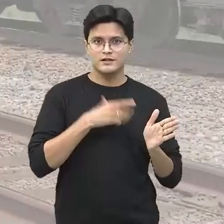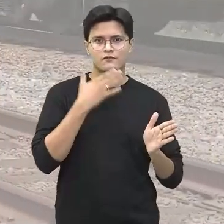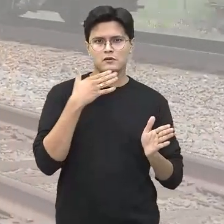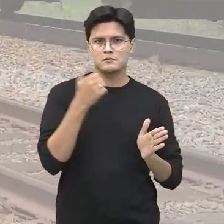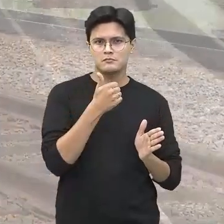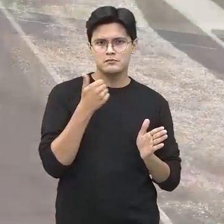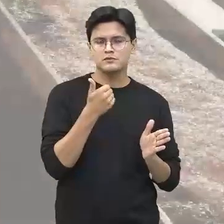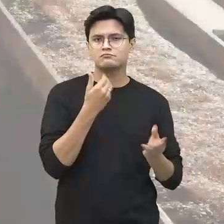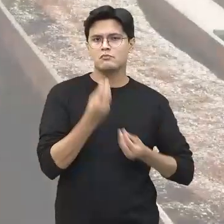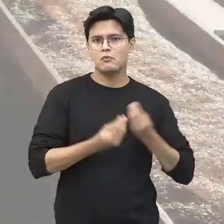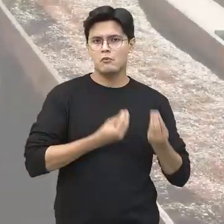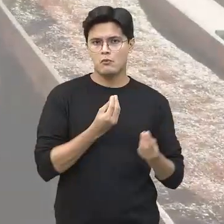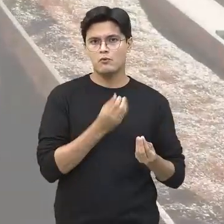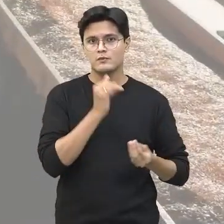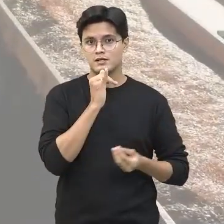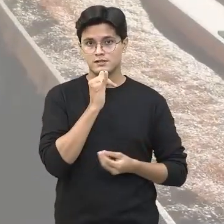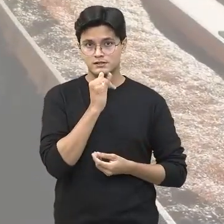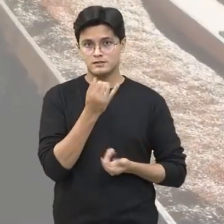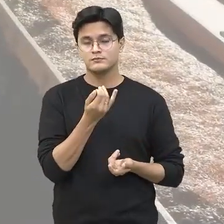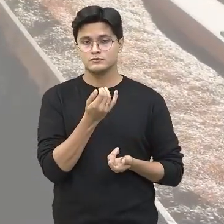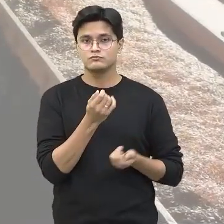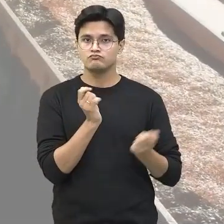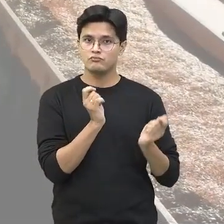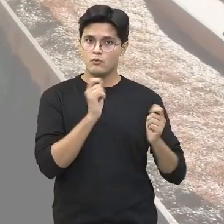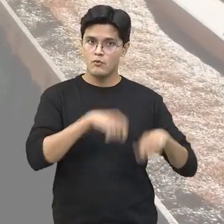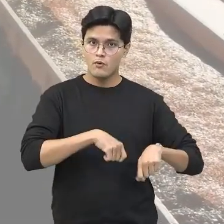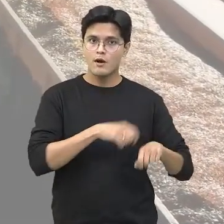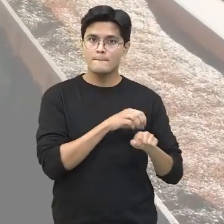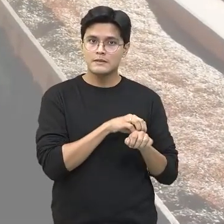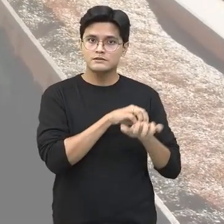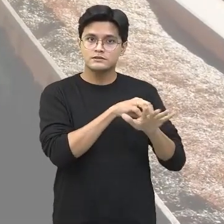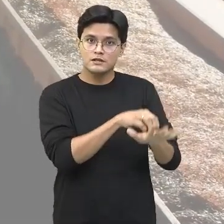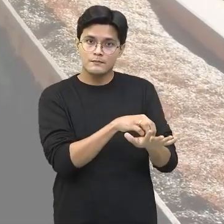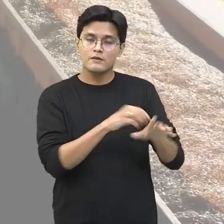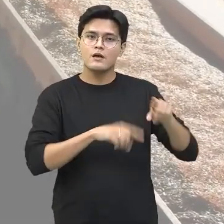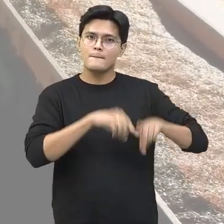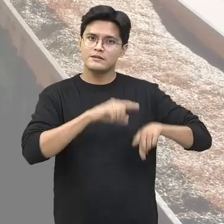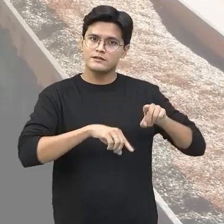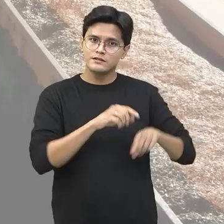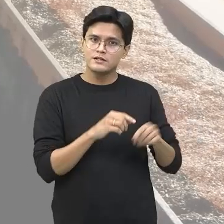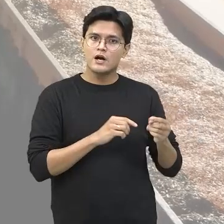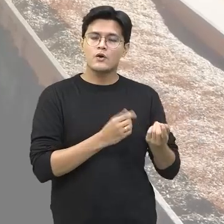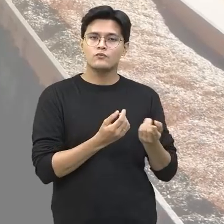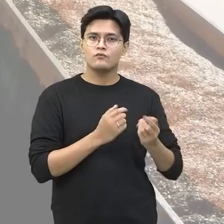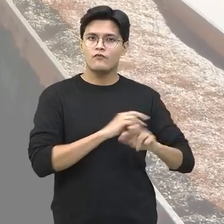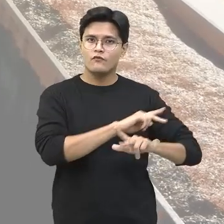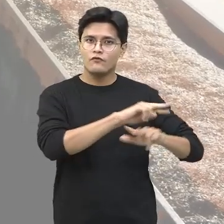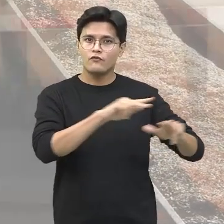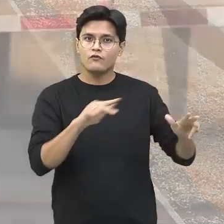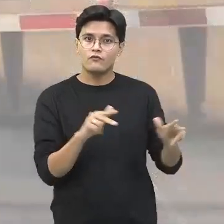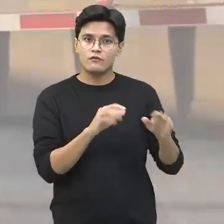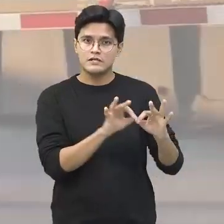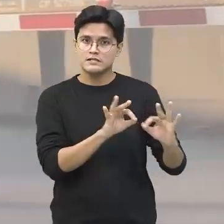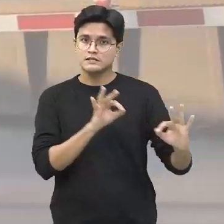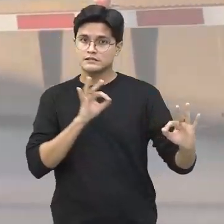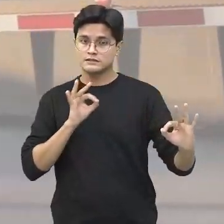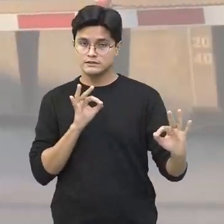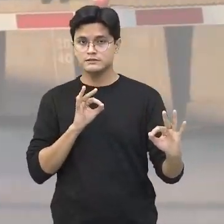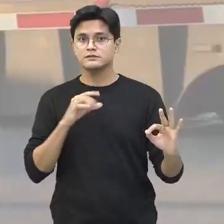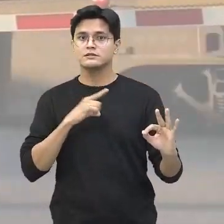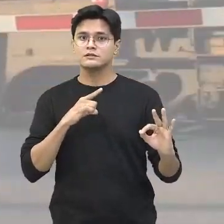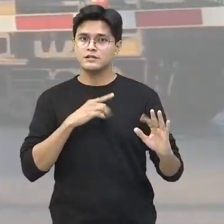significativas é eficiente para transportar grandes volumes de carga a longas distâncias com menor